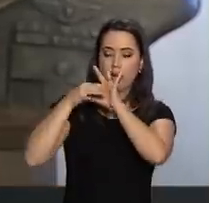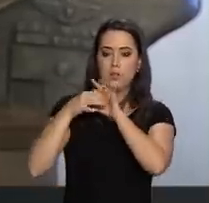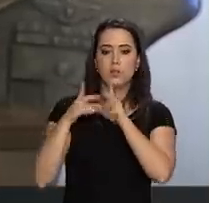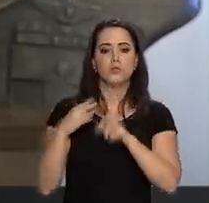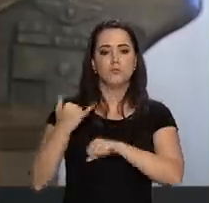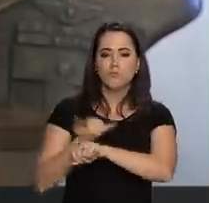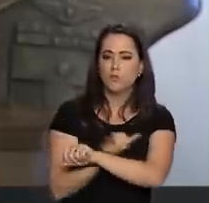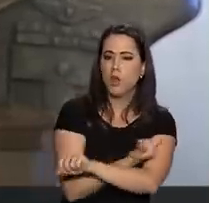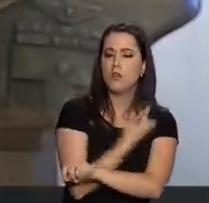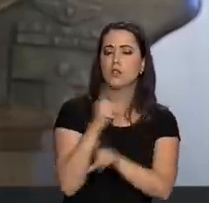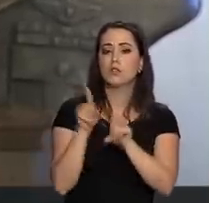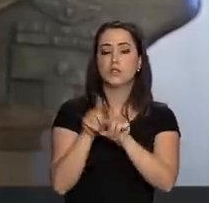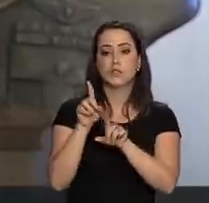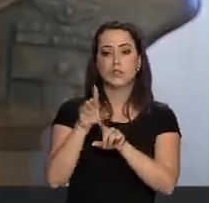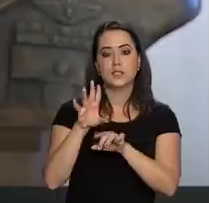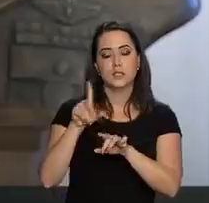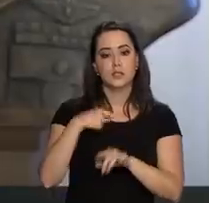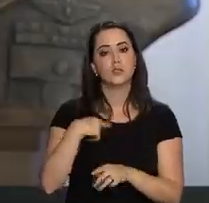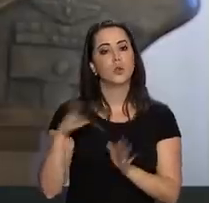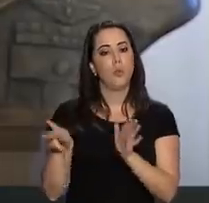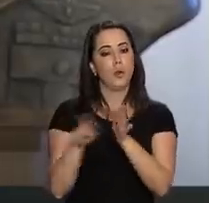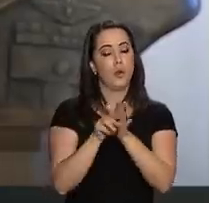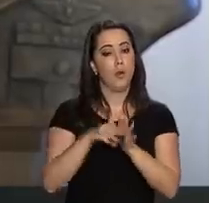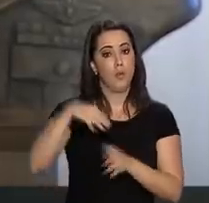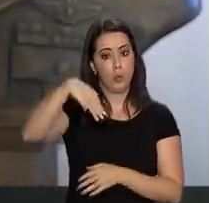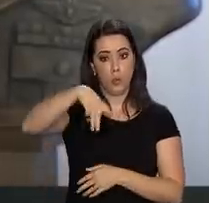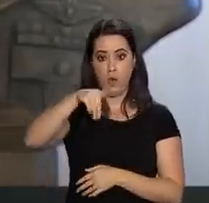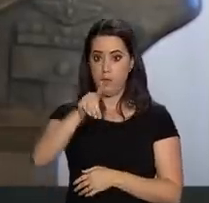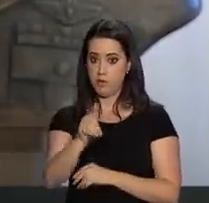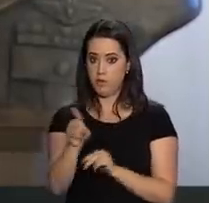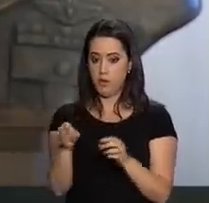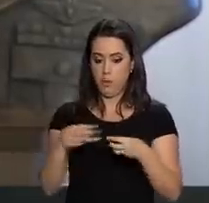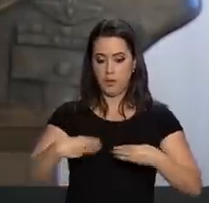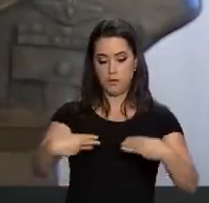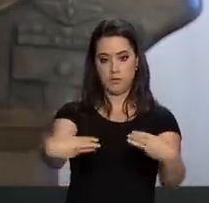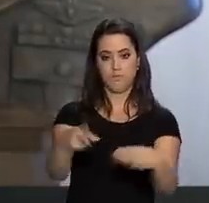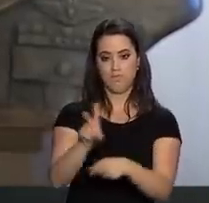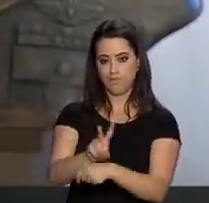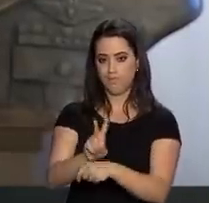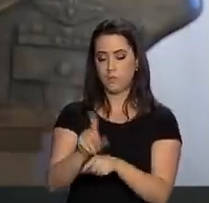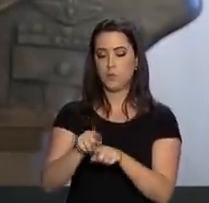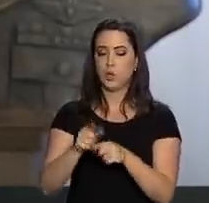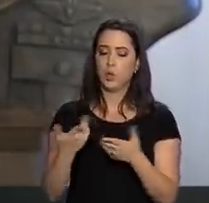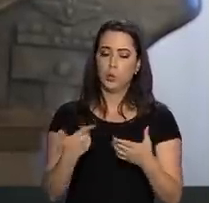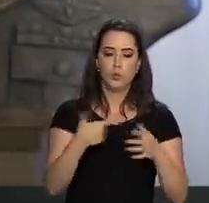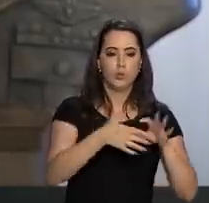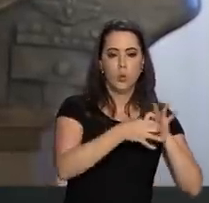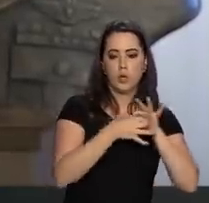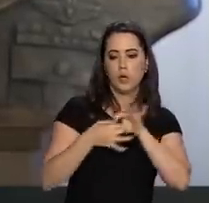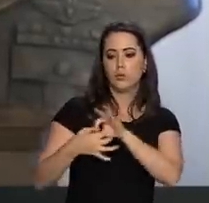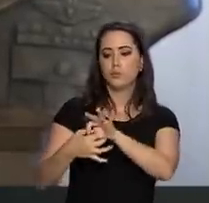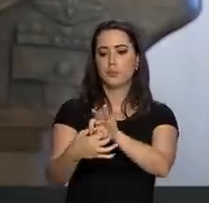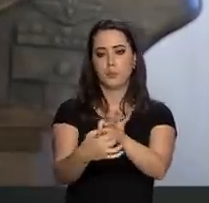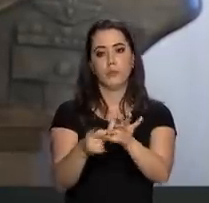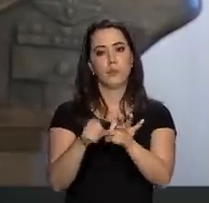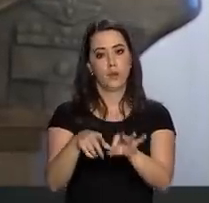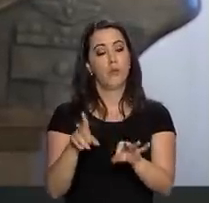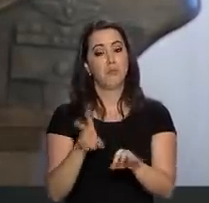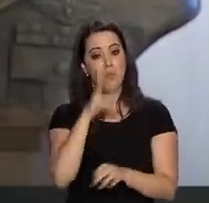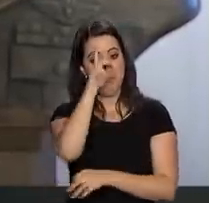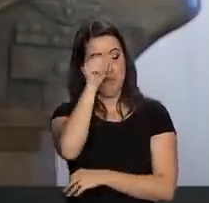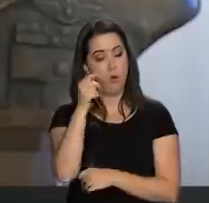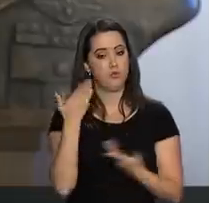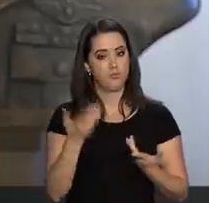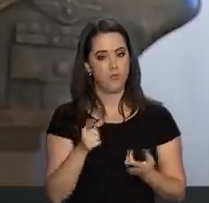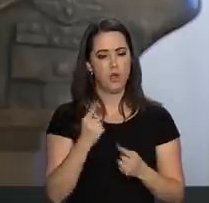que predominou na esfera do MD e nas respectivas forças nesse período. Seus exemplos, cada